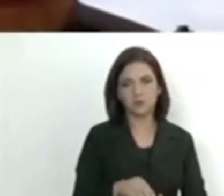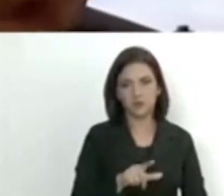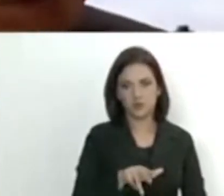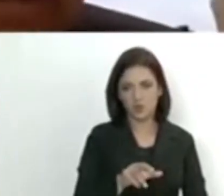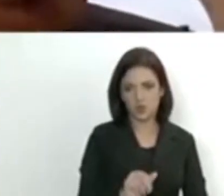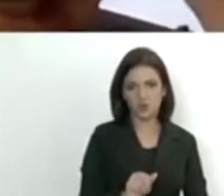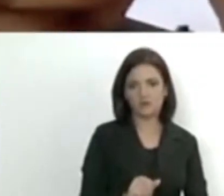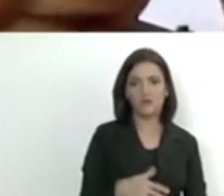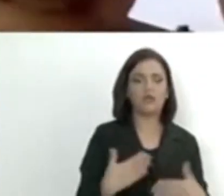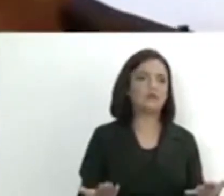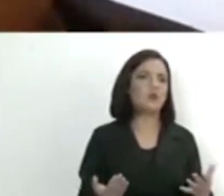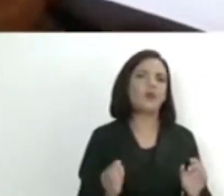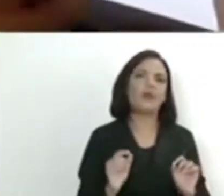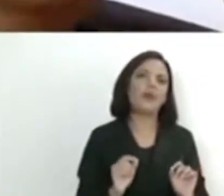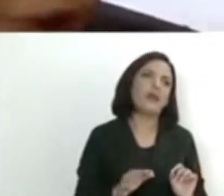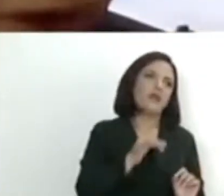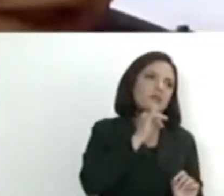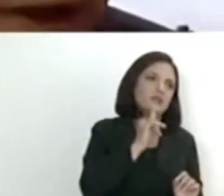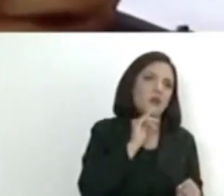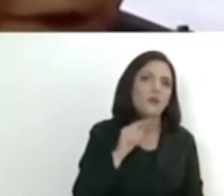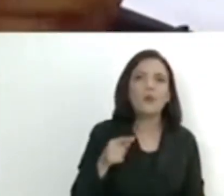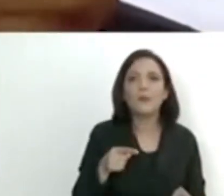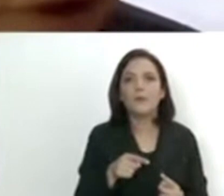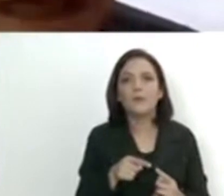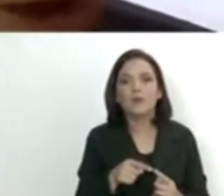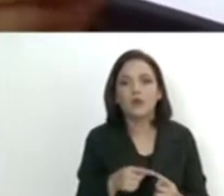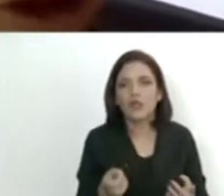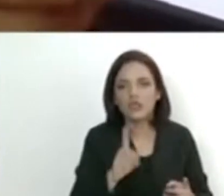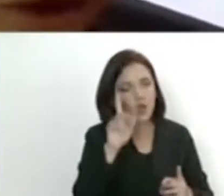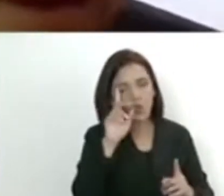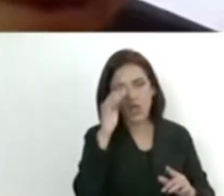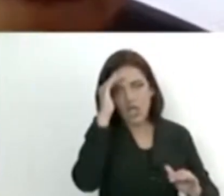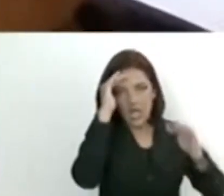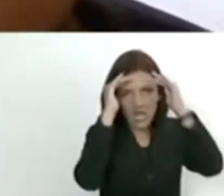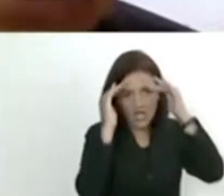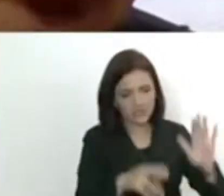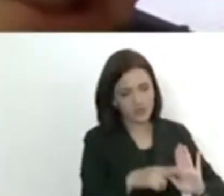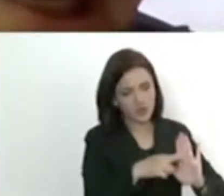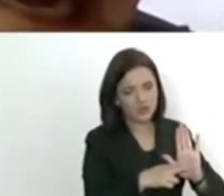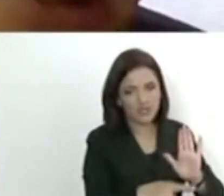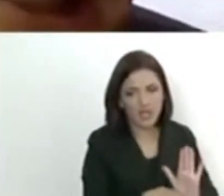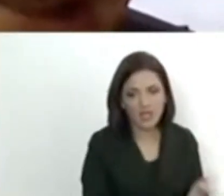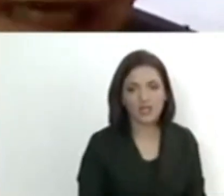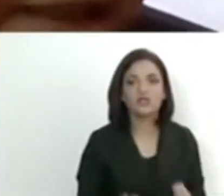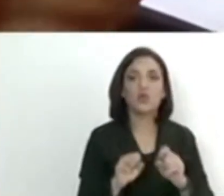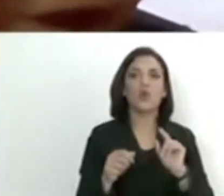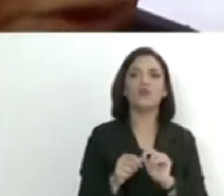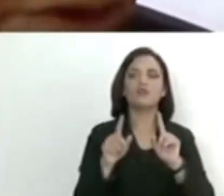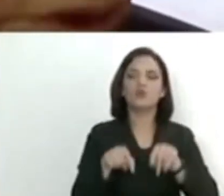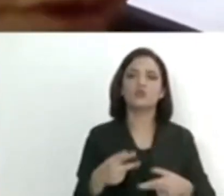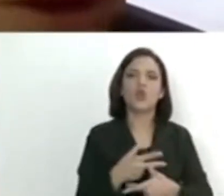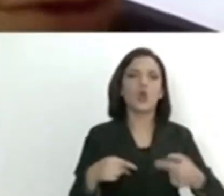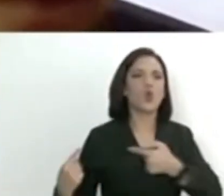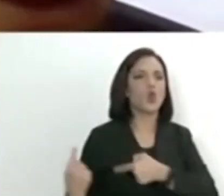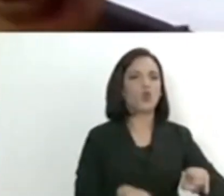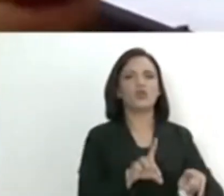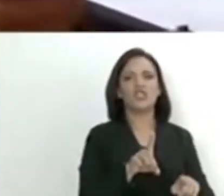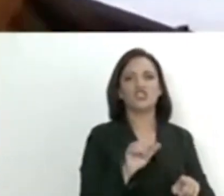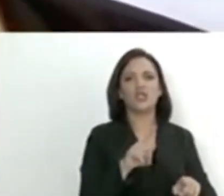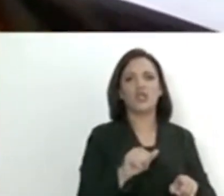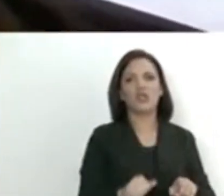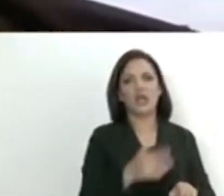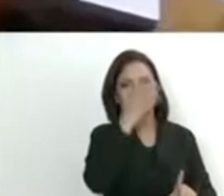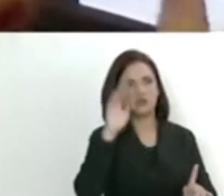Gilmar Mendes Ministro também do Supremo Tribunal Federal o que ele colocou fez uma aula